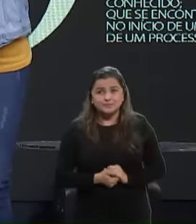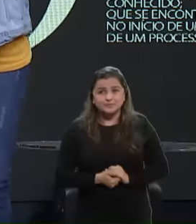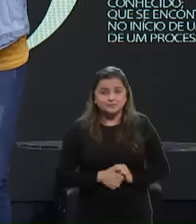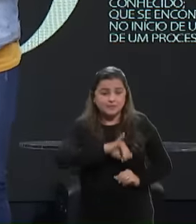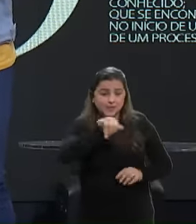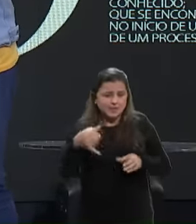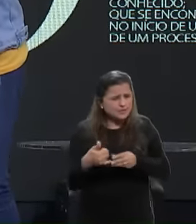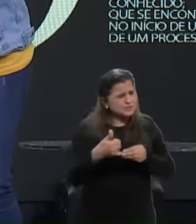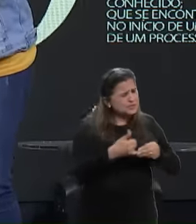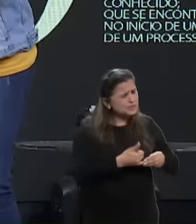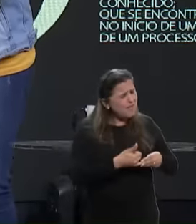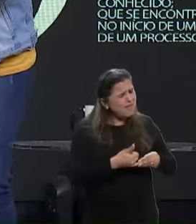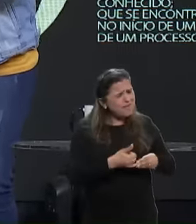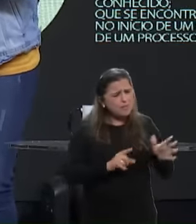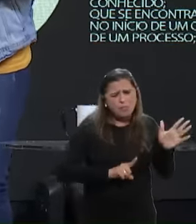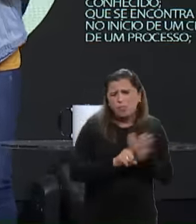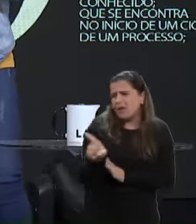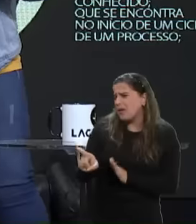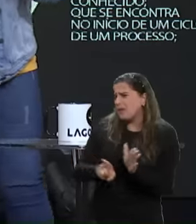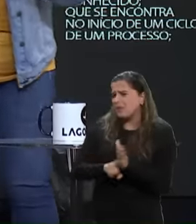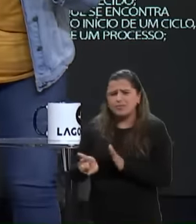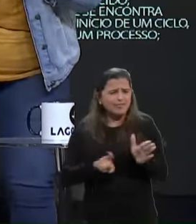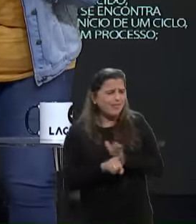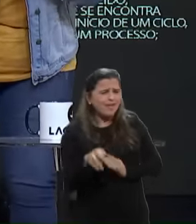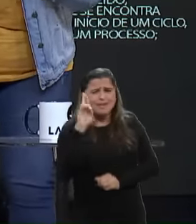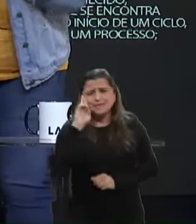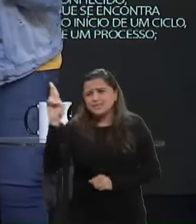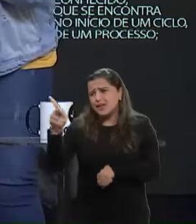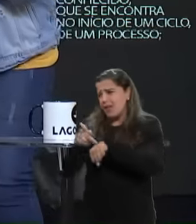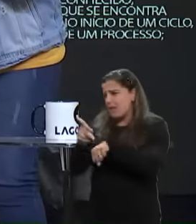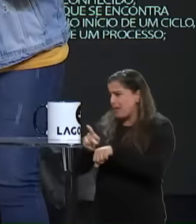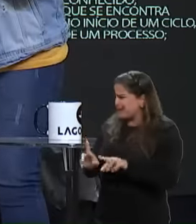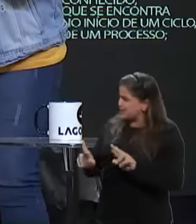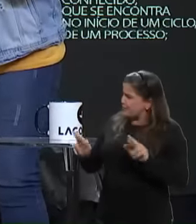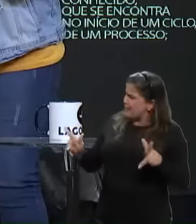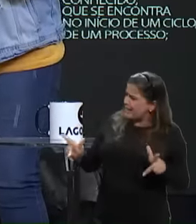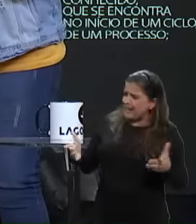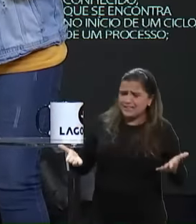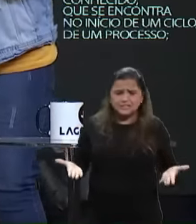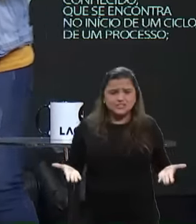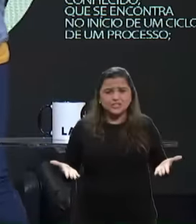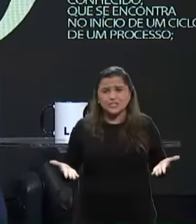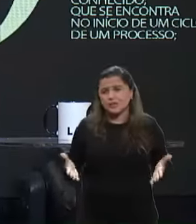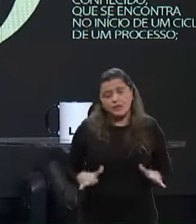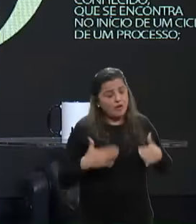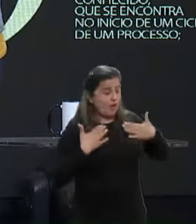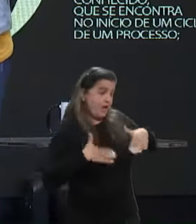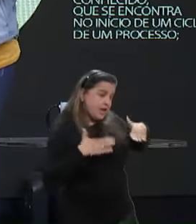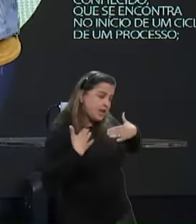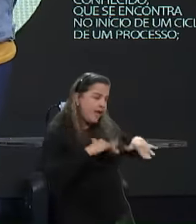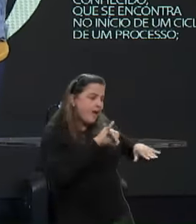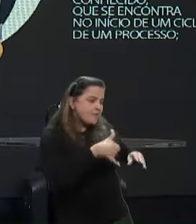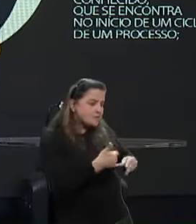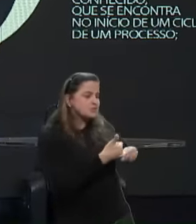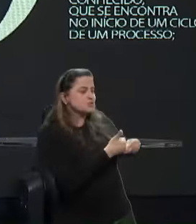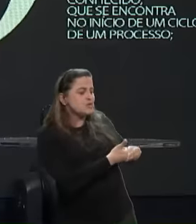Josué podia questionar. Mas Senhor, são pedras diferentes. Fica tranquilo,